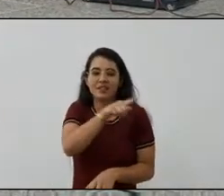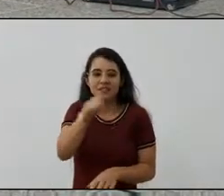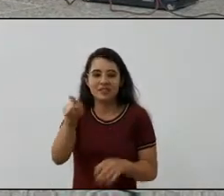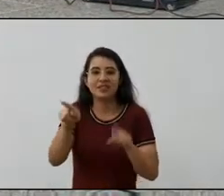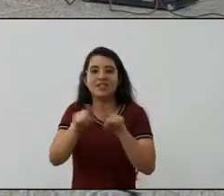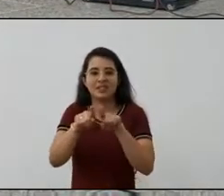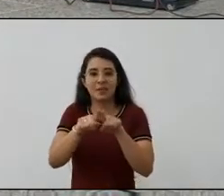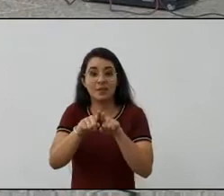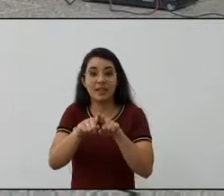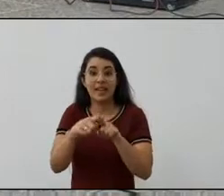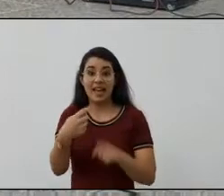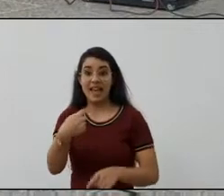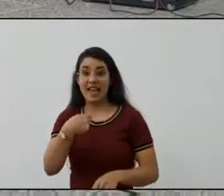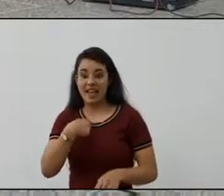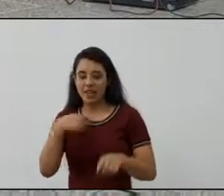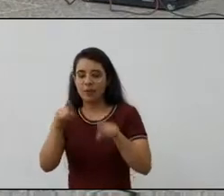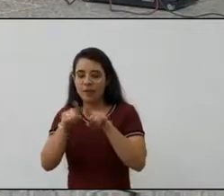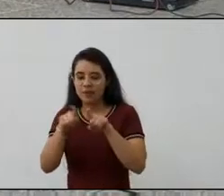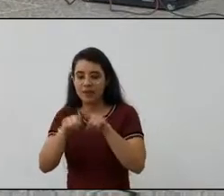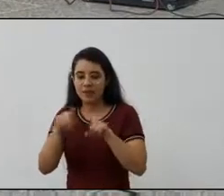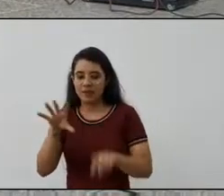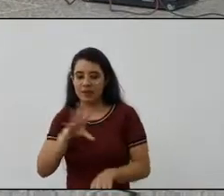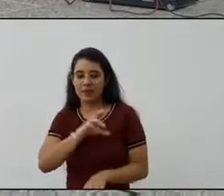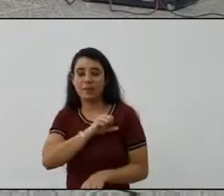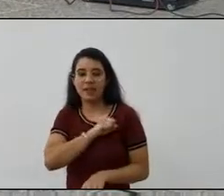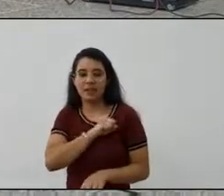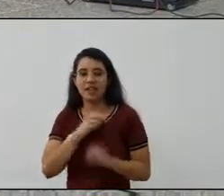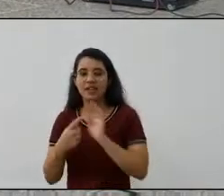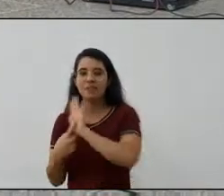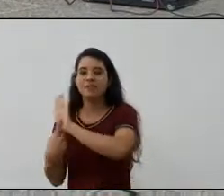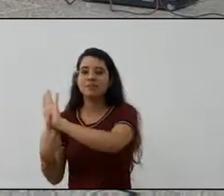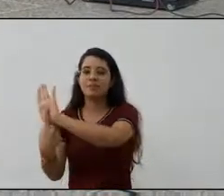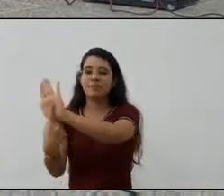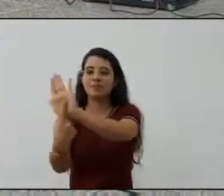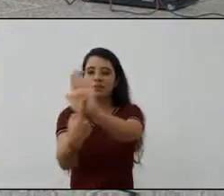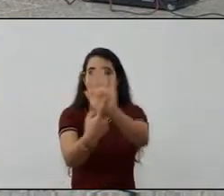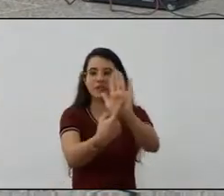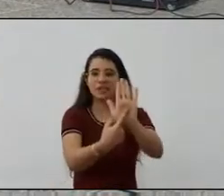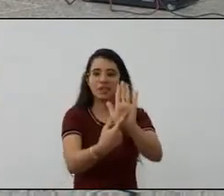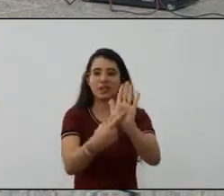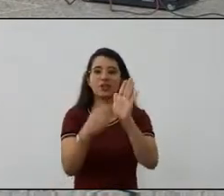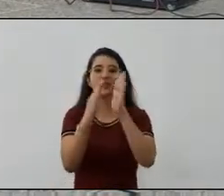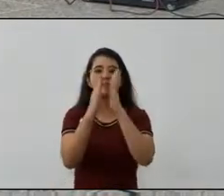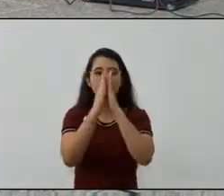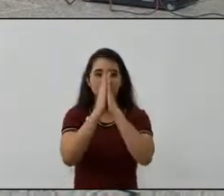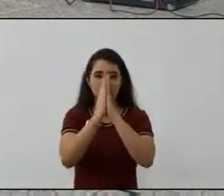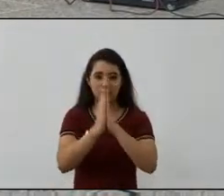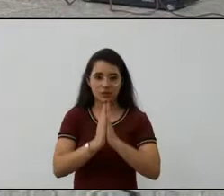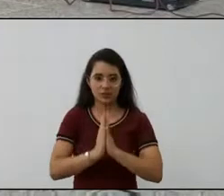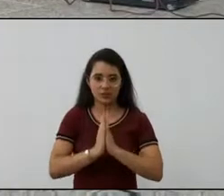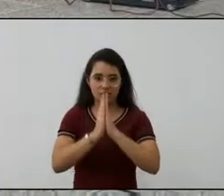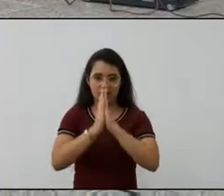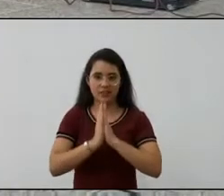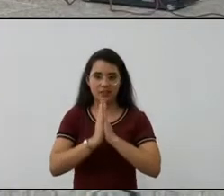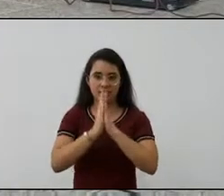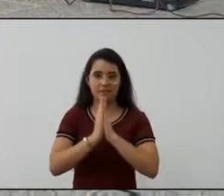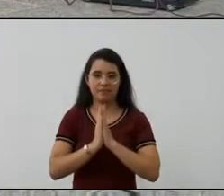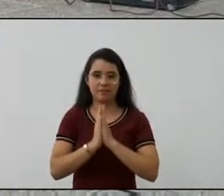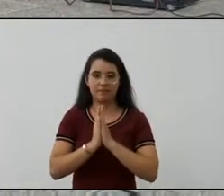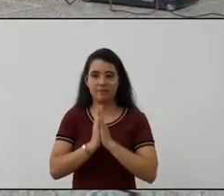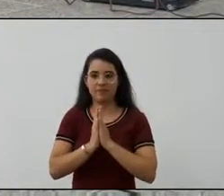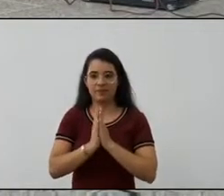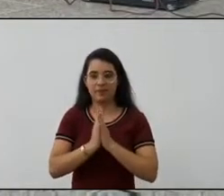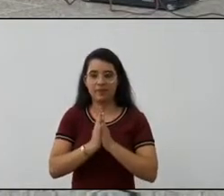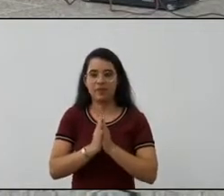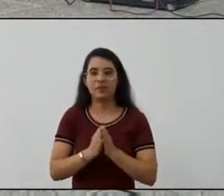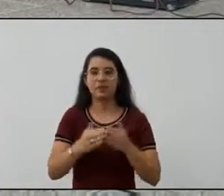o amarei e me revelarei a ele. Senhor, acabamos